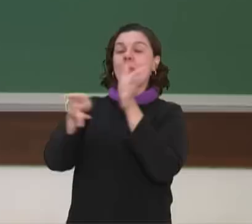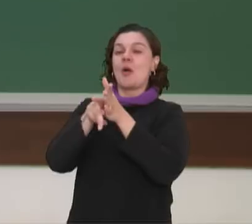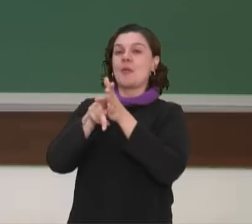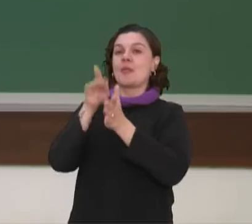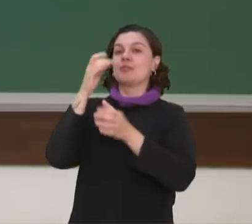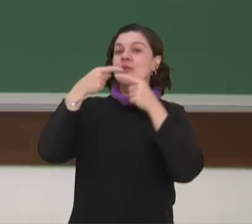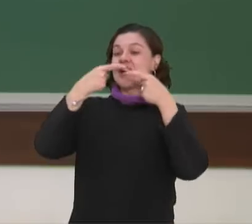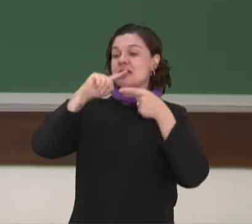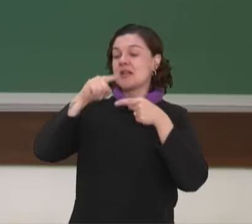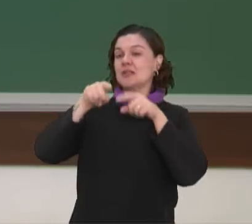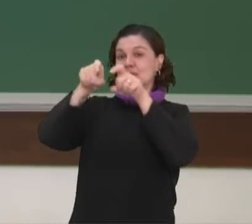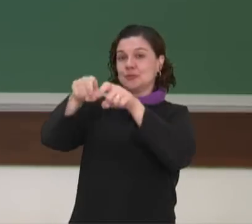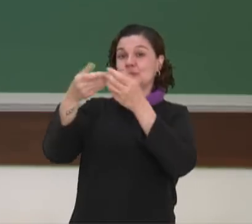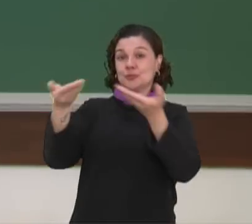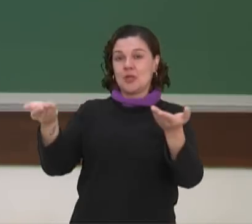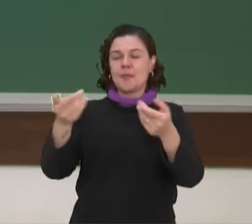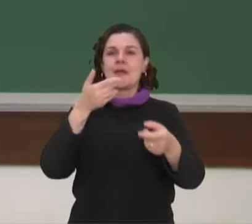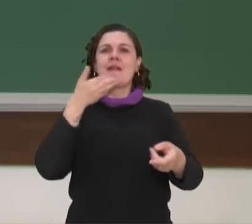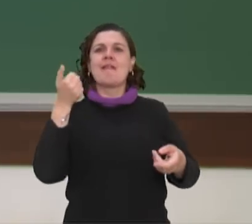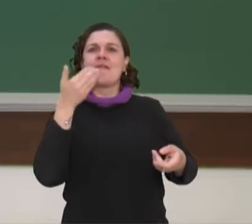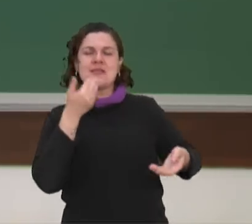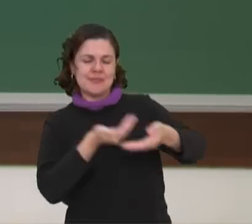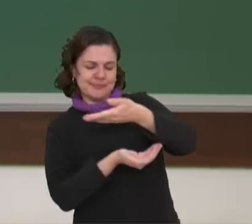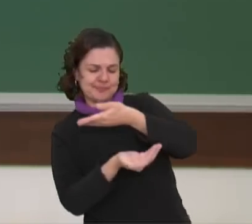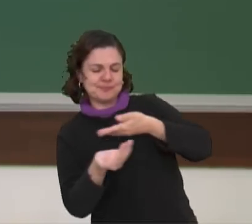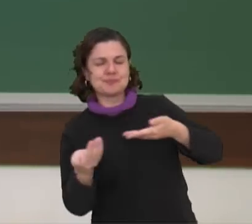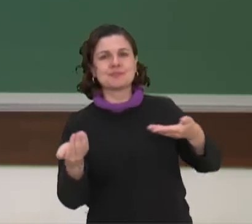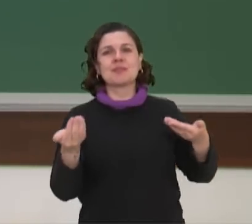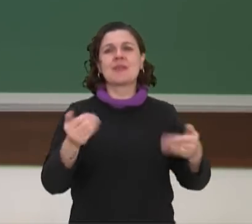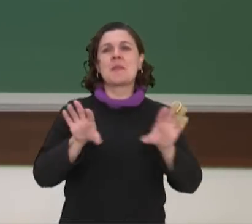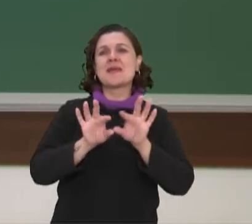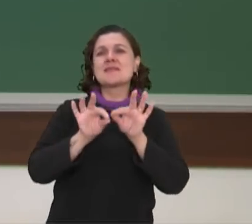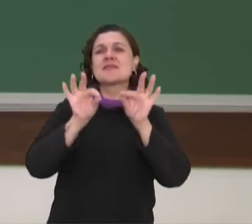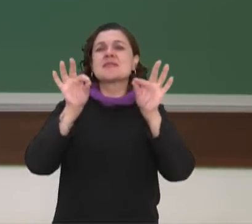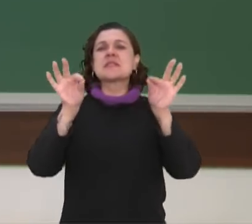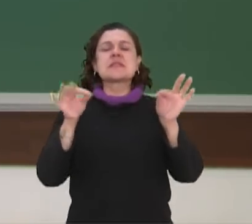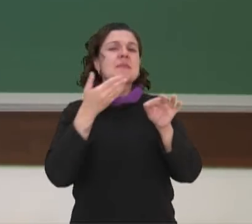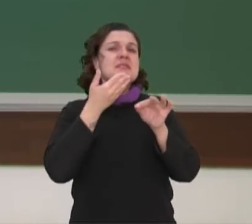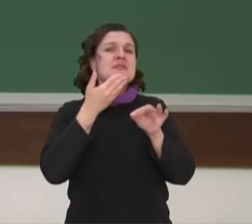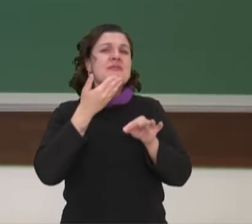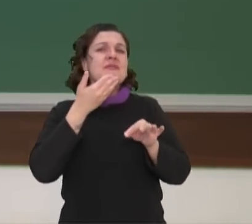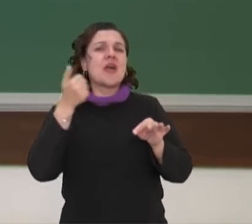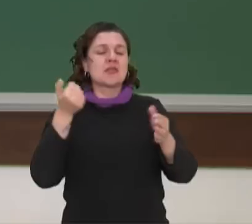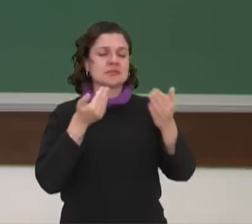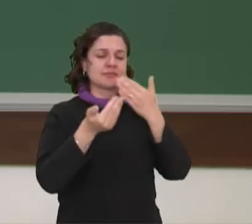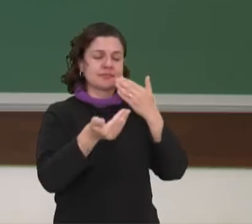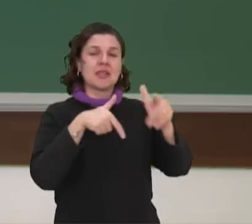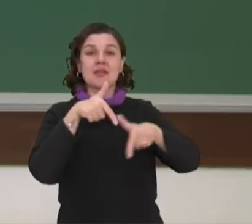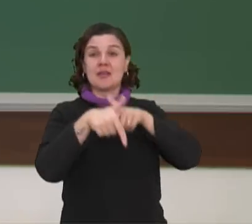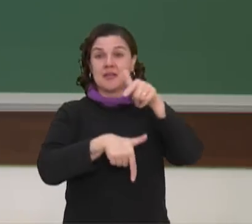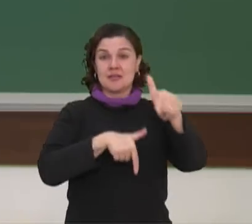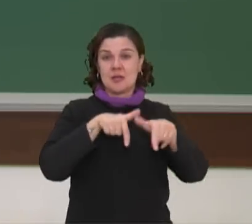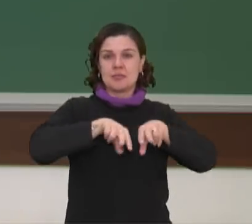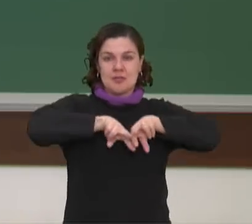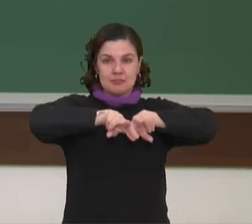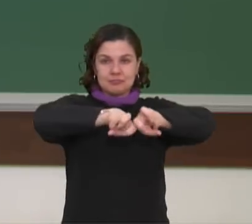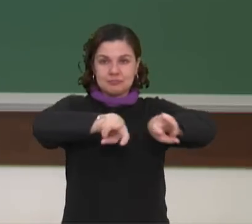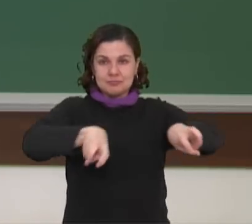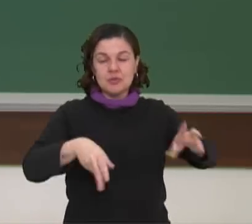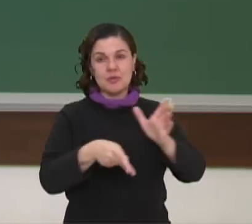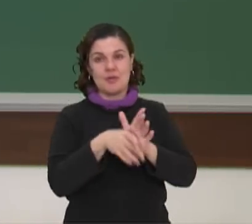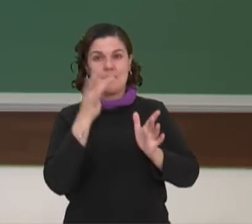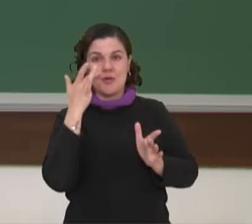de cana-de-açúcar, por uma facilidade, por uma maior simplicidade no trato, no trabalho, na